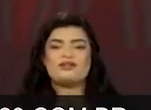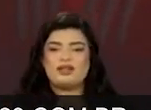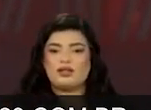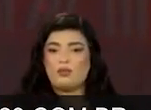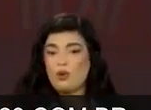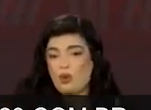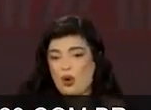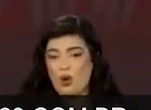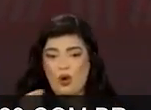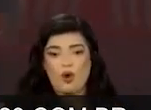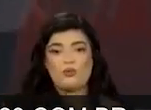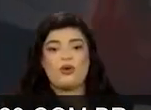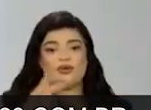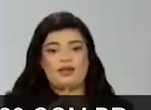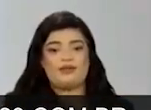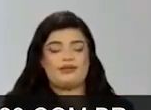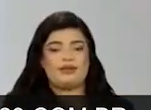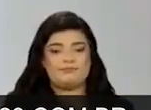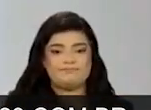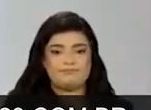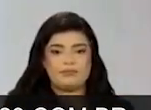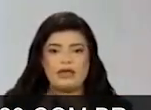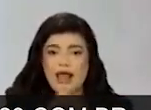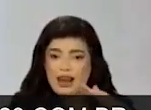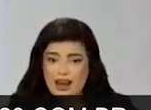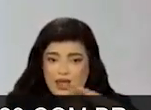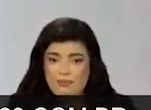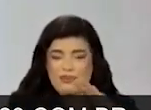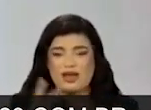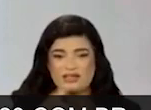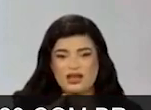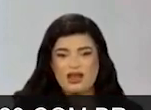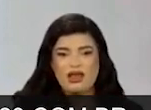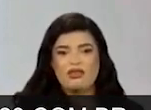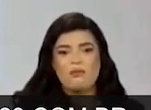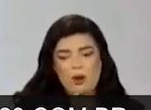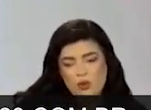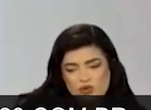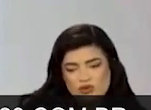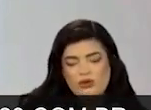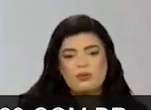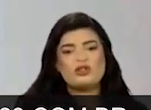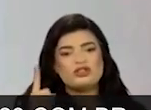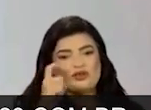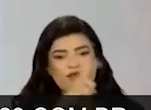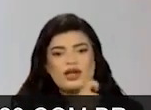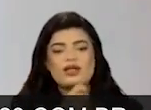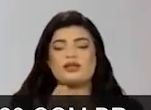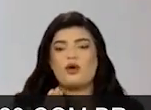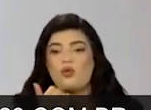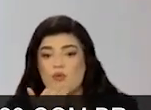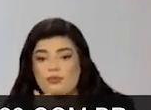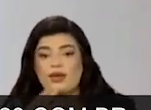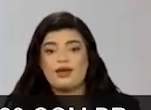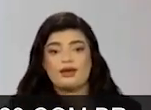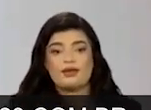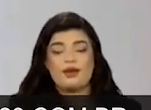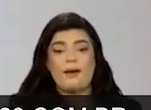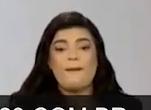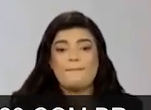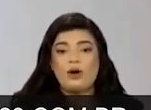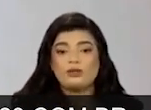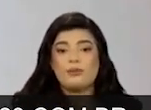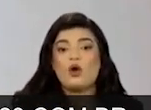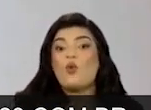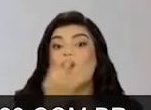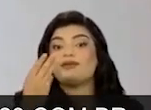o hormônio da forma que deveria. Essa alimentação, aquilo que você falou, mais ultraprocessada, o industrializado, é a quantidade